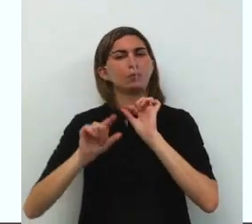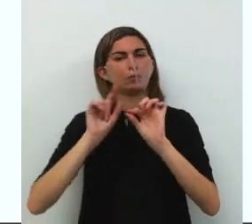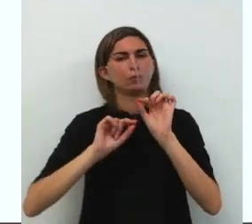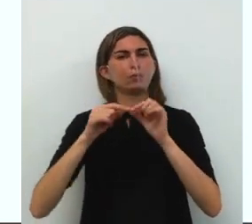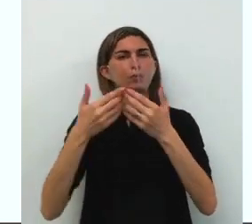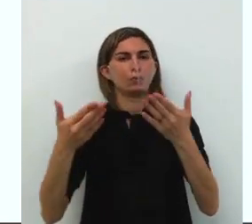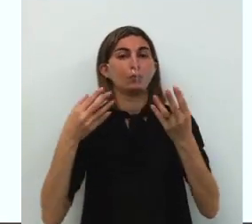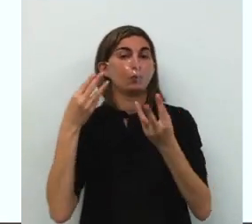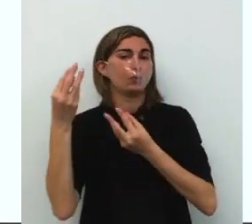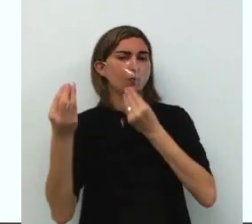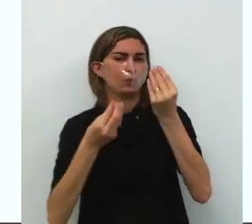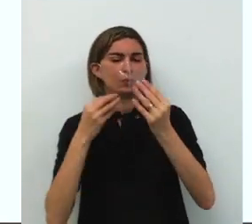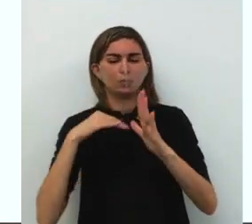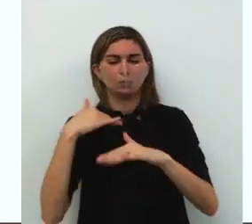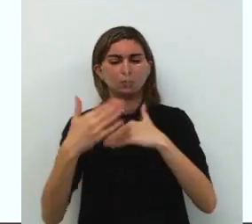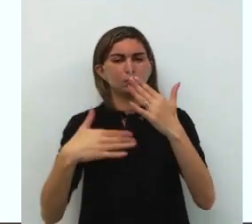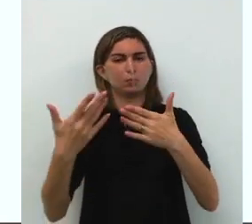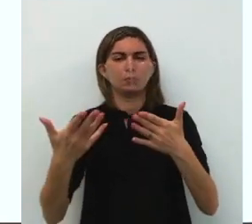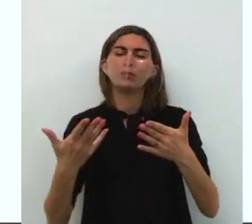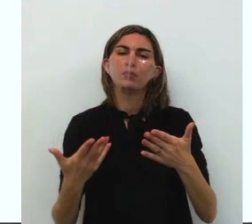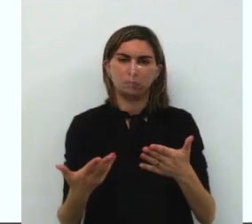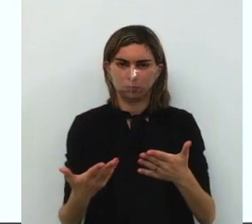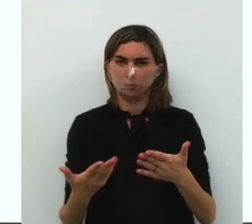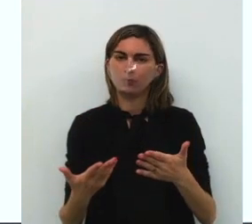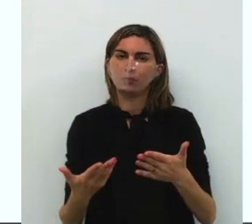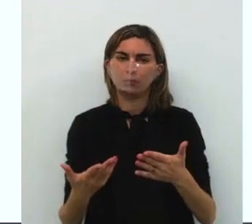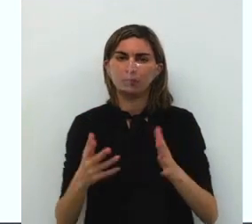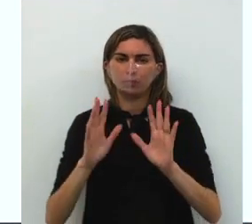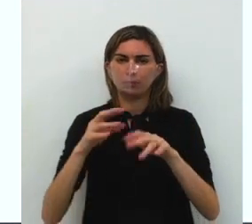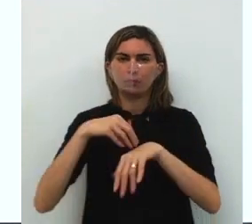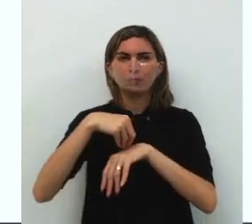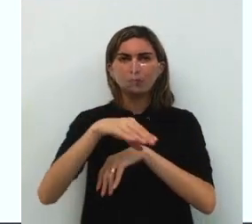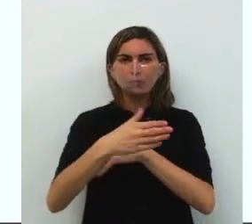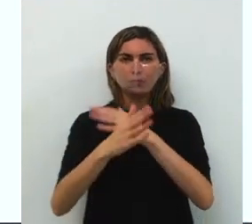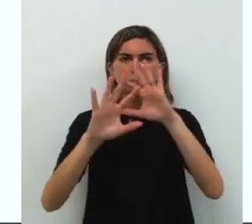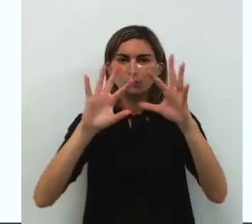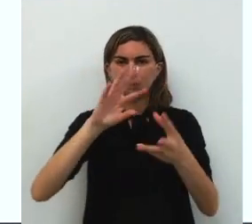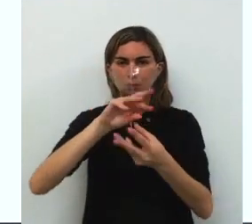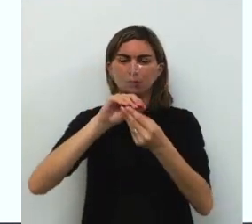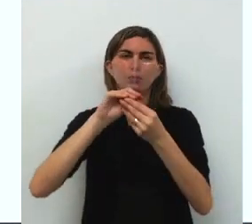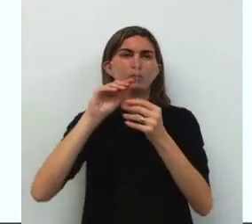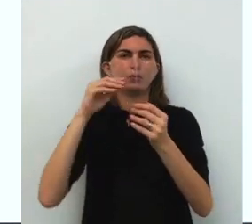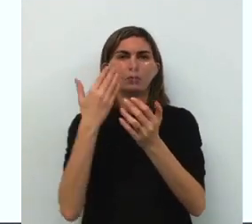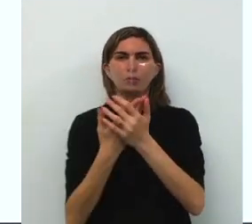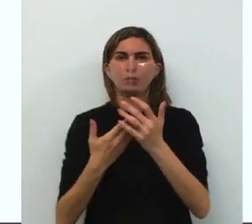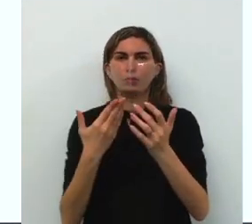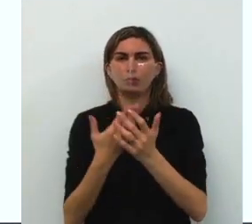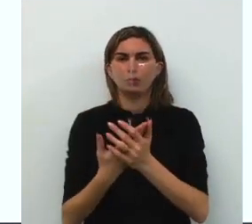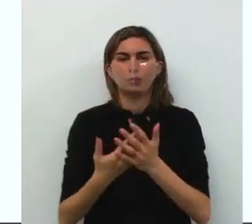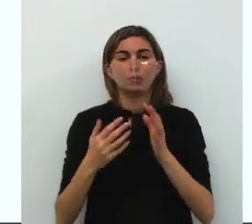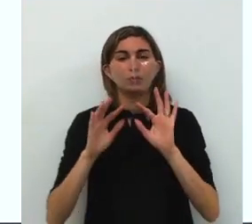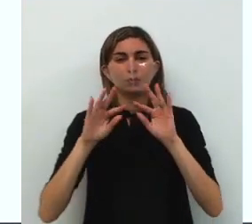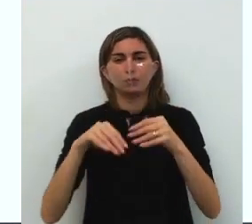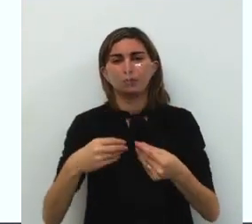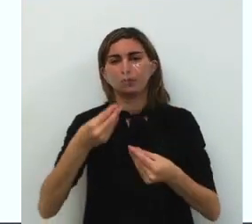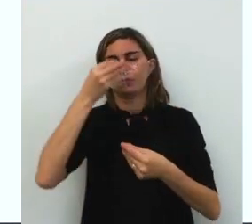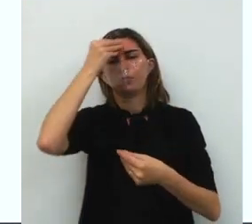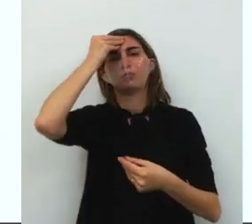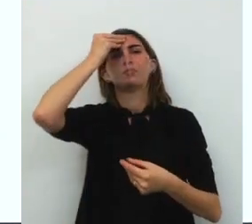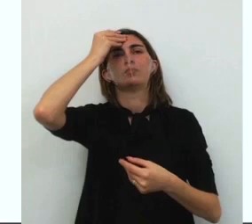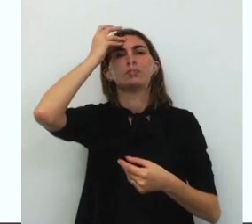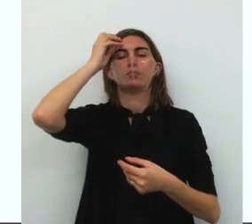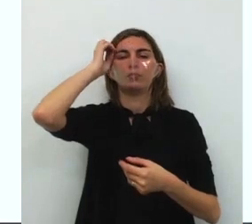o quê? Dizer como esse processo se dá e já dou o quê? Um resumo de tudo que a gente viu para que fique